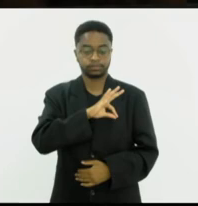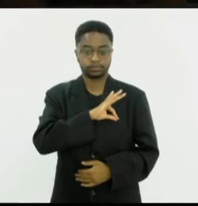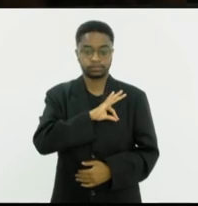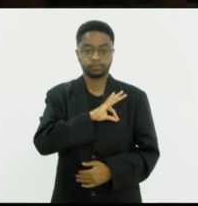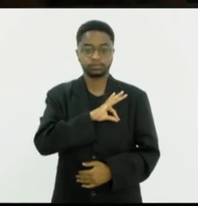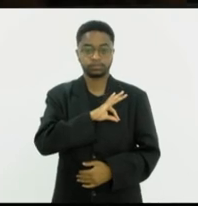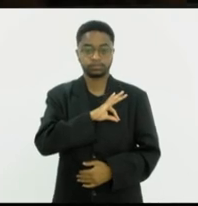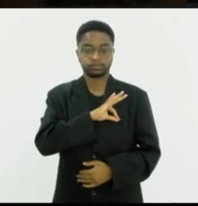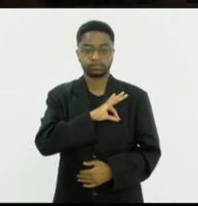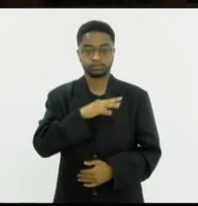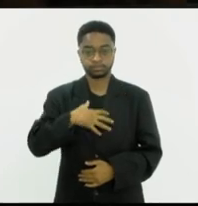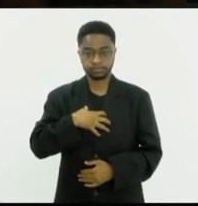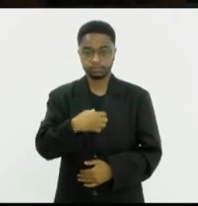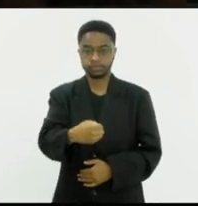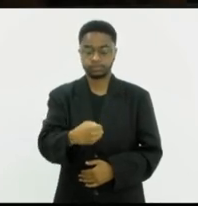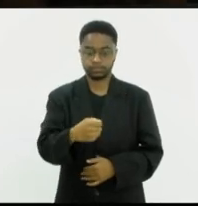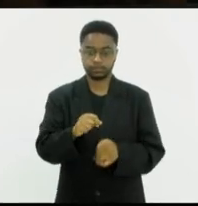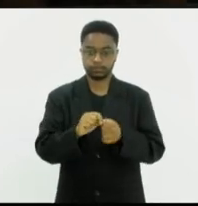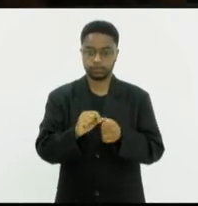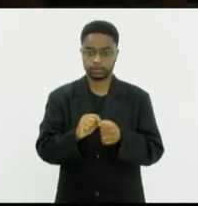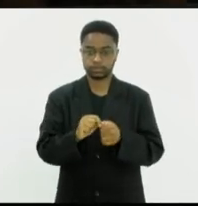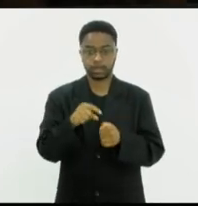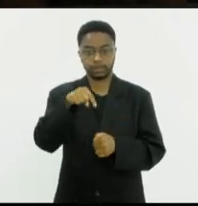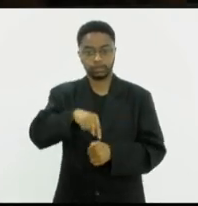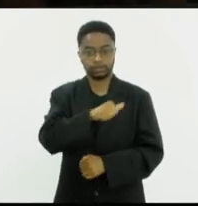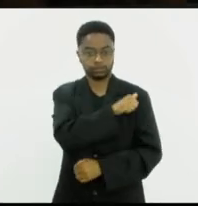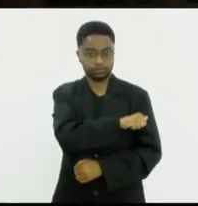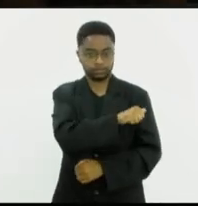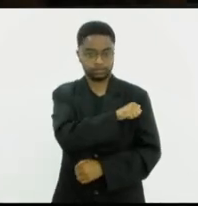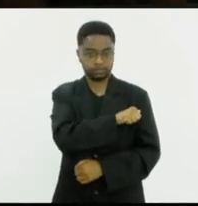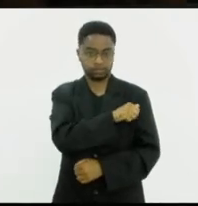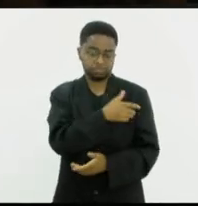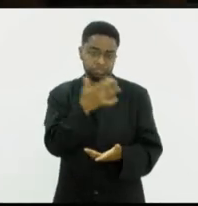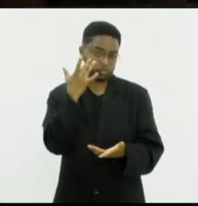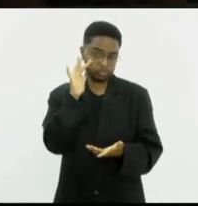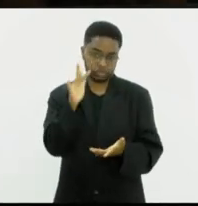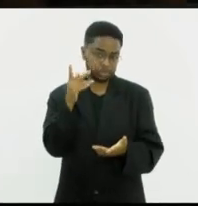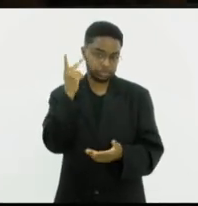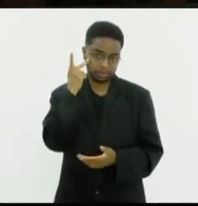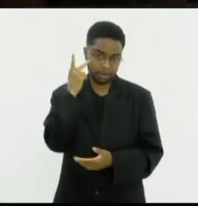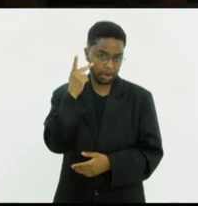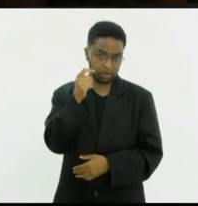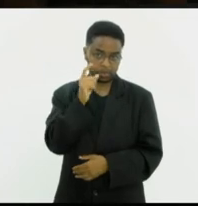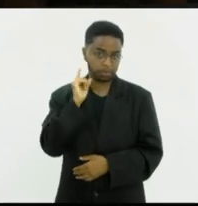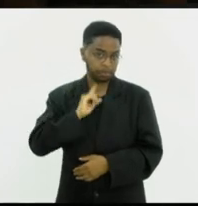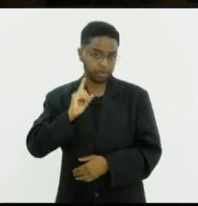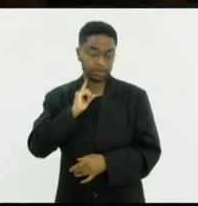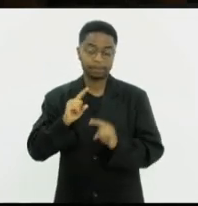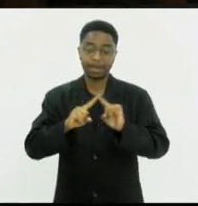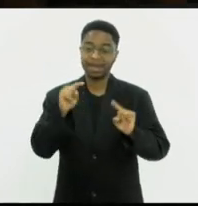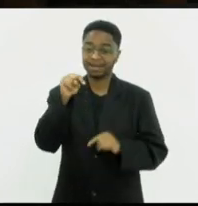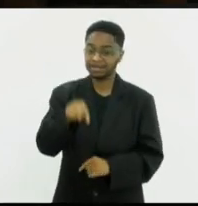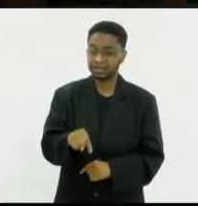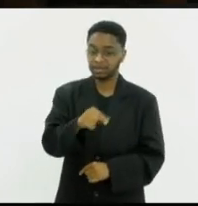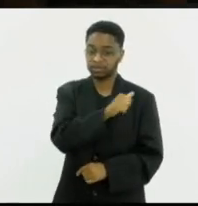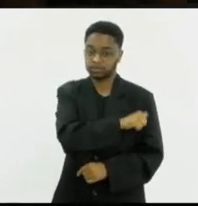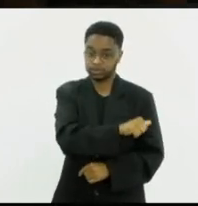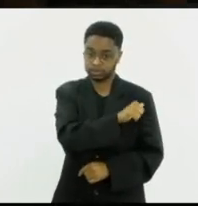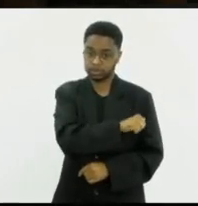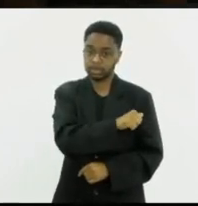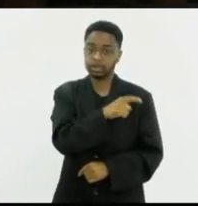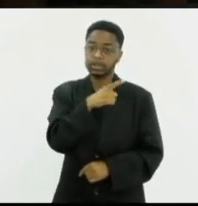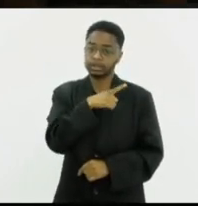que cometem suicídio no Rio de Janeiro. Não sei São Paulo, Minas, isso aí eu não sei. Eu sei que no Rio de Janeiro o índice